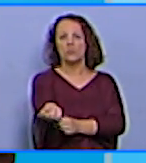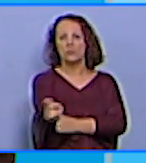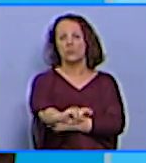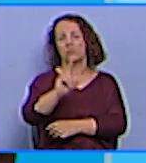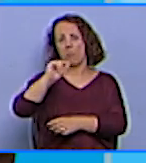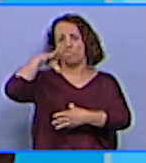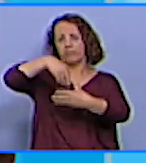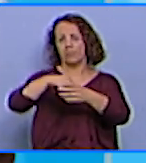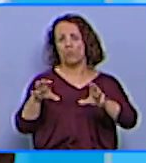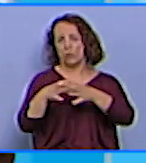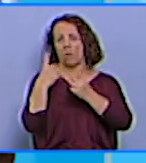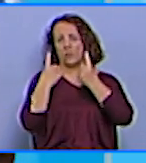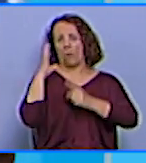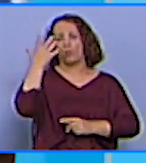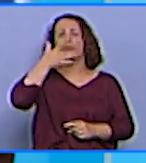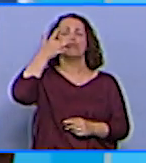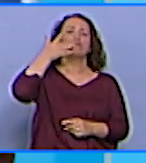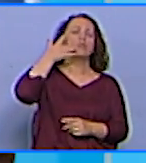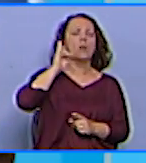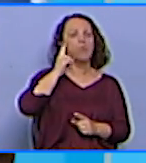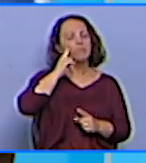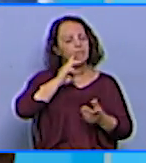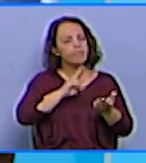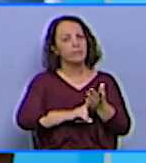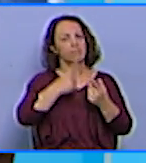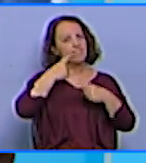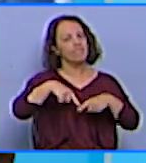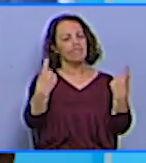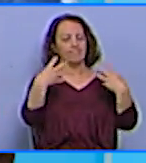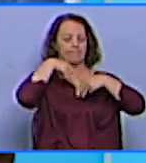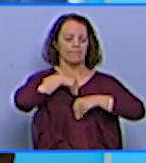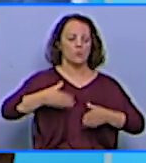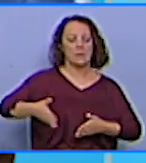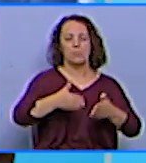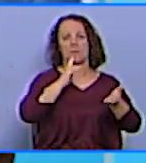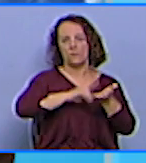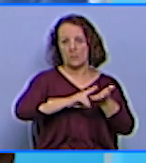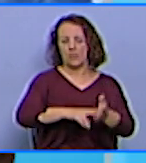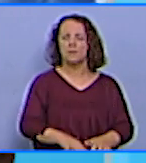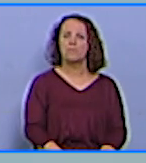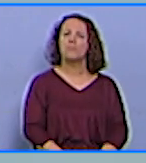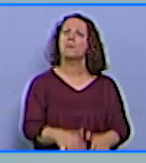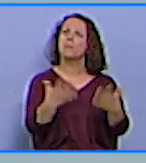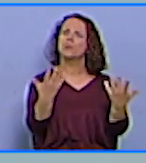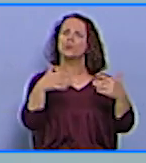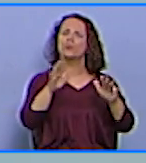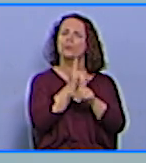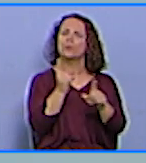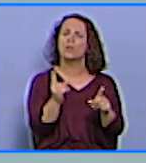próprias comunidades, mas mostrar esta autenticidade de vivência desse caminho. E porque, enfim,